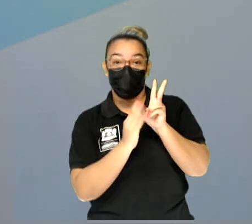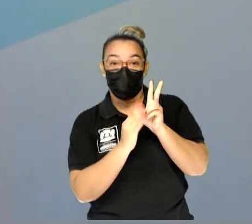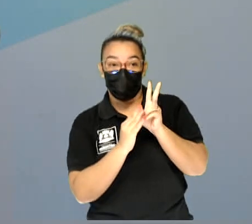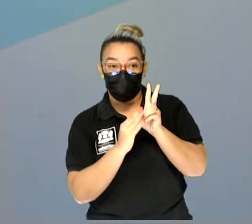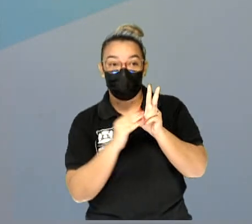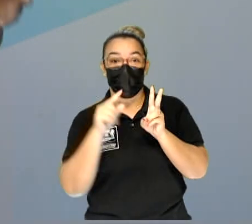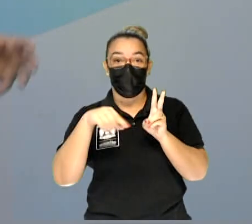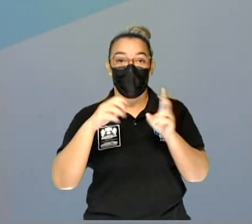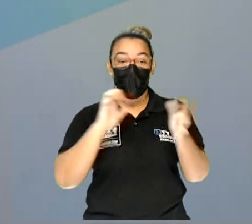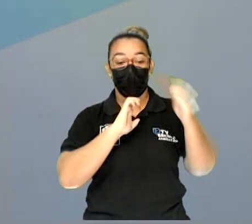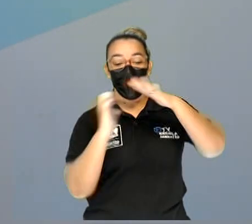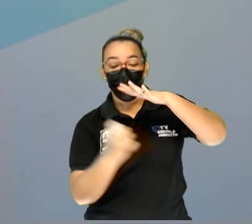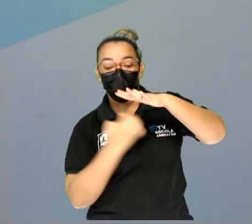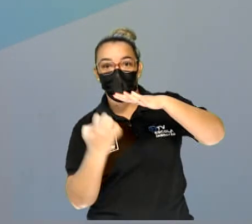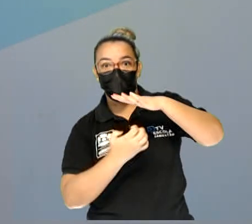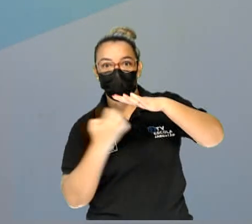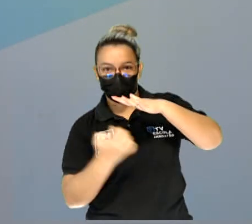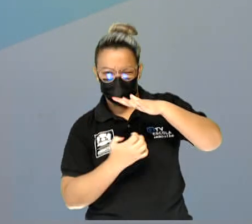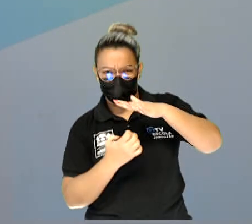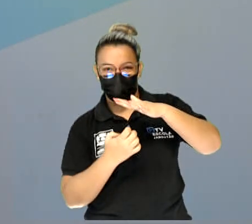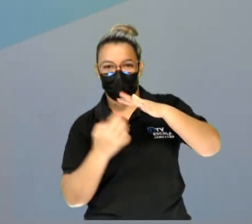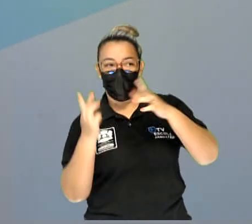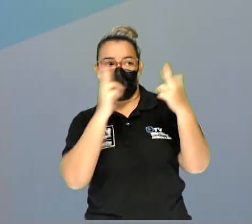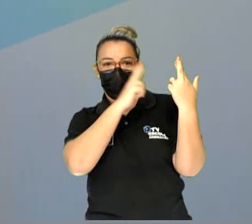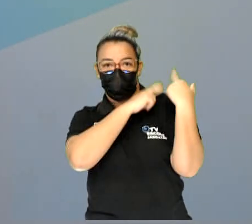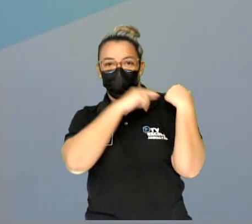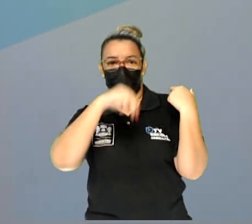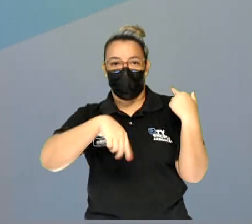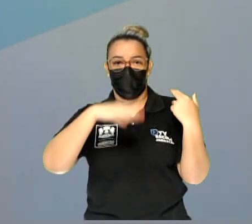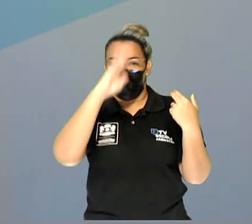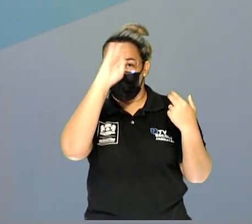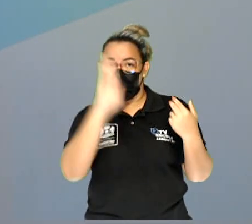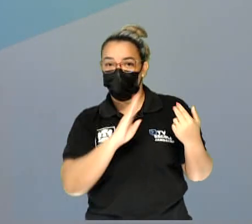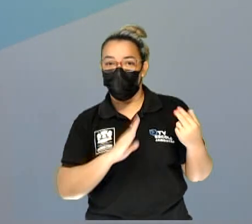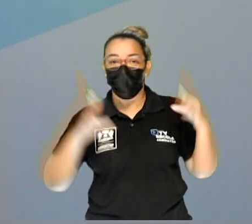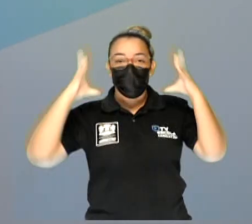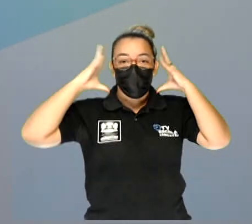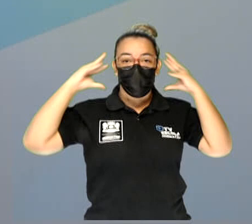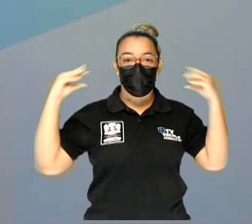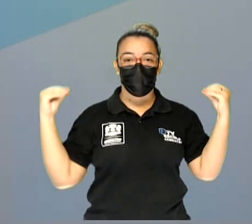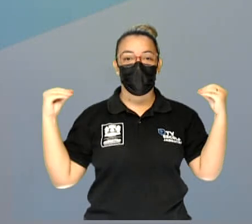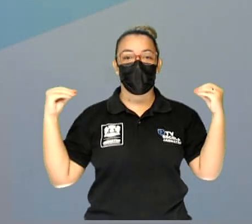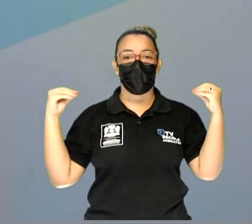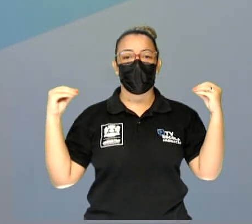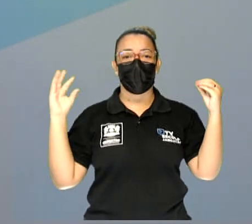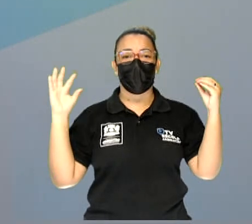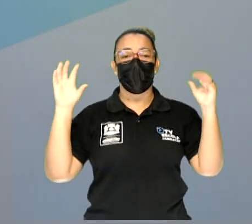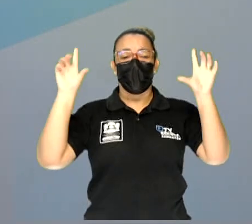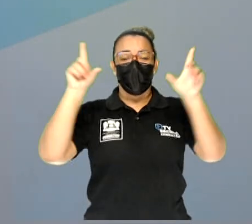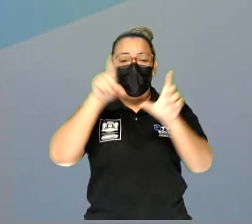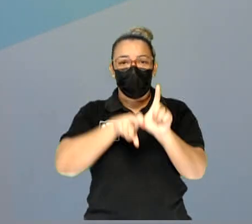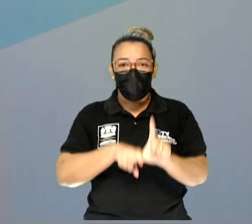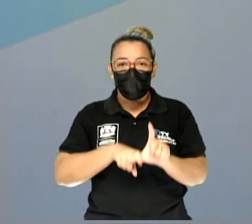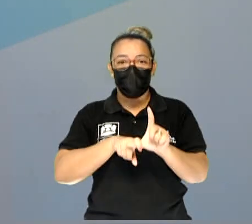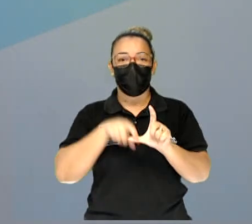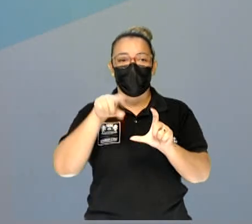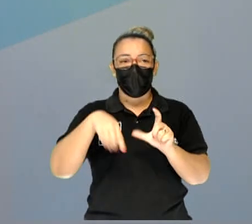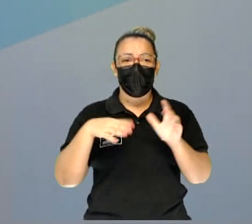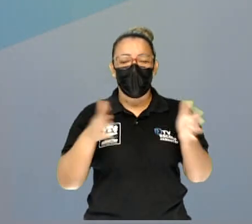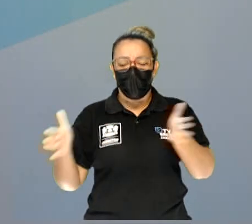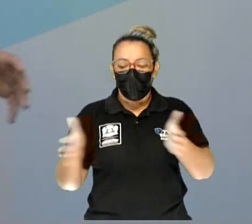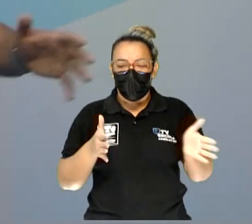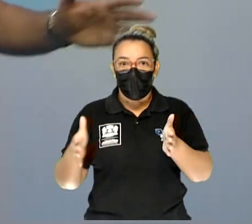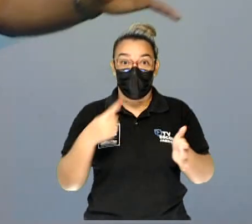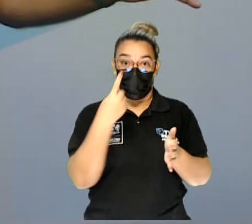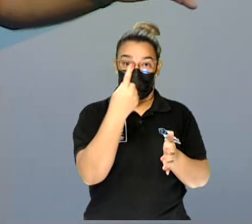que era a gestora do projeto Brasil Holandês, começou a entrar em falência a partir de 1640.